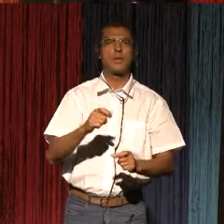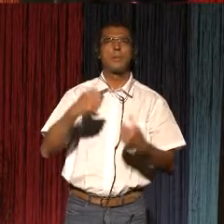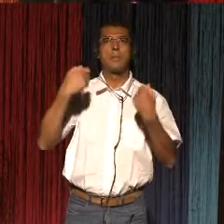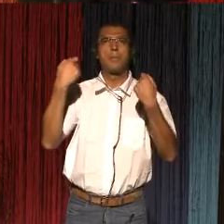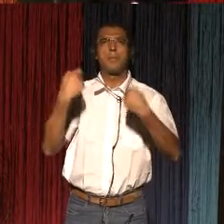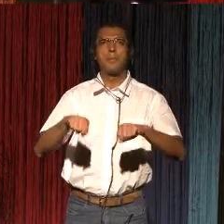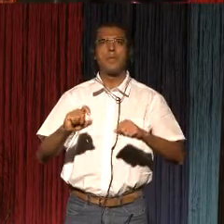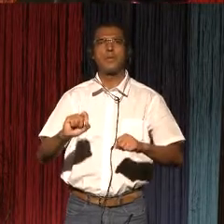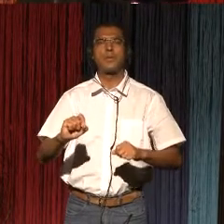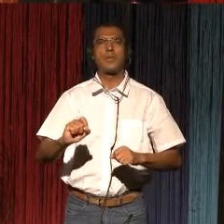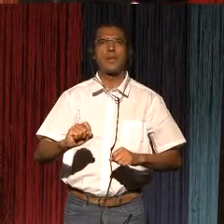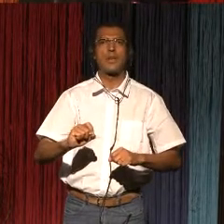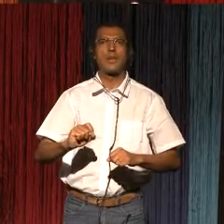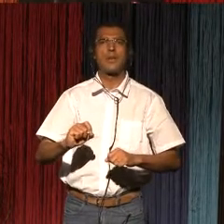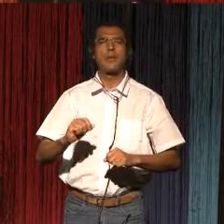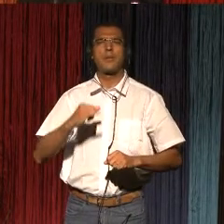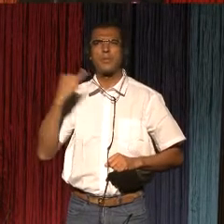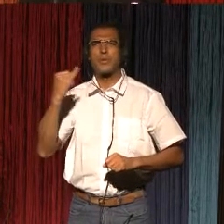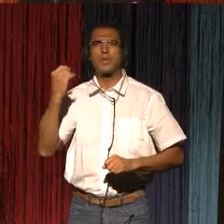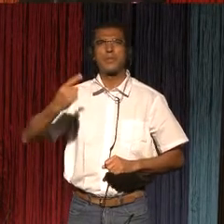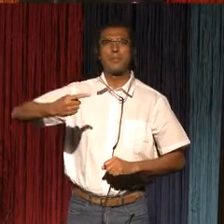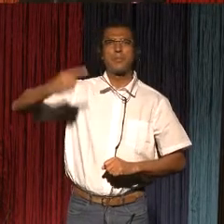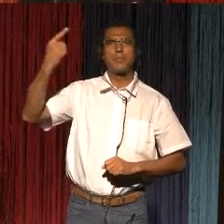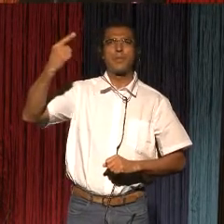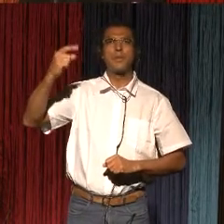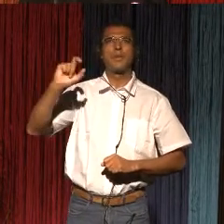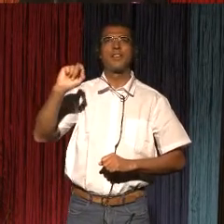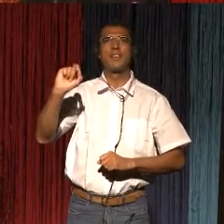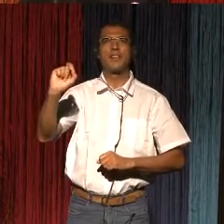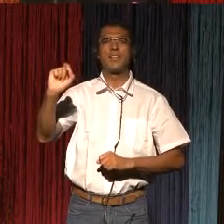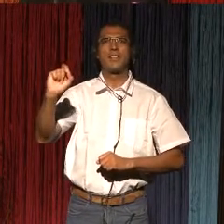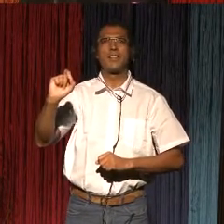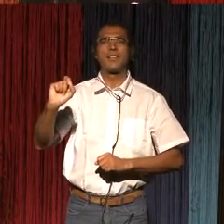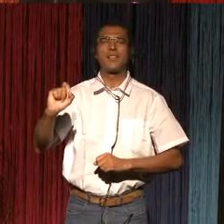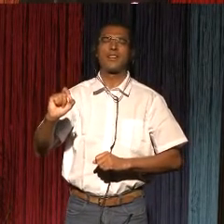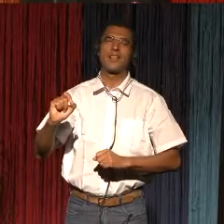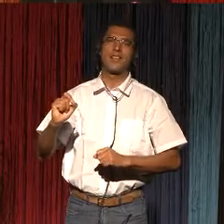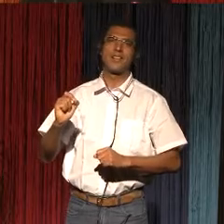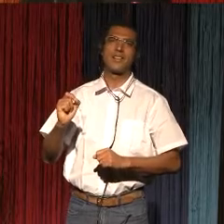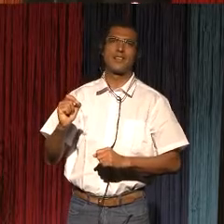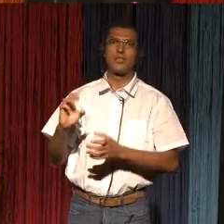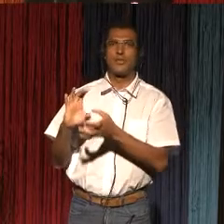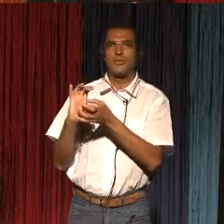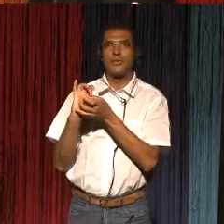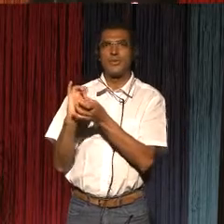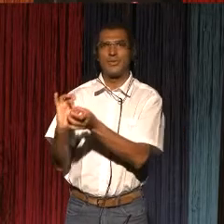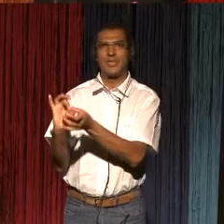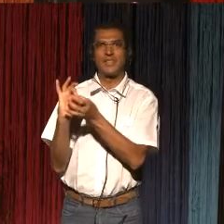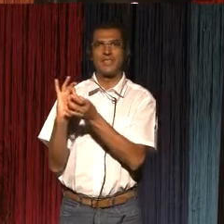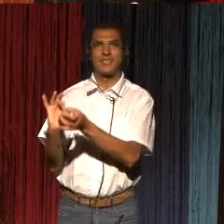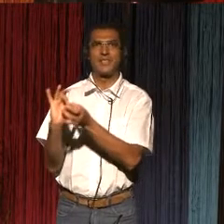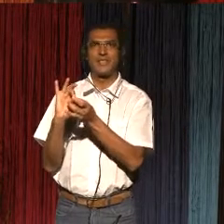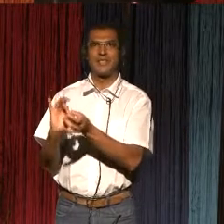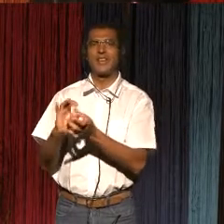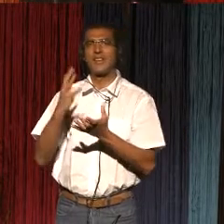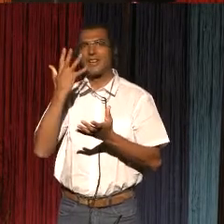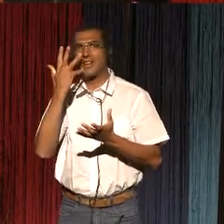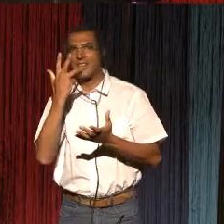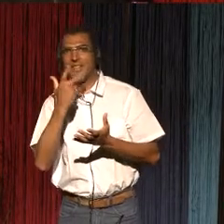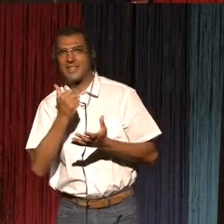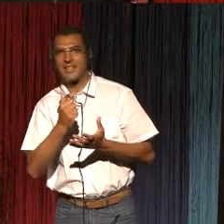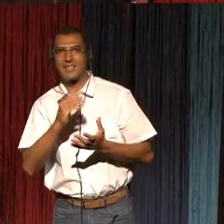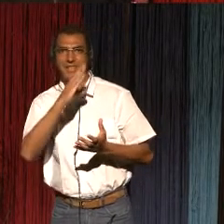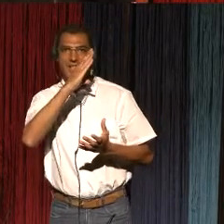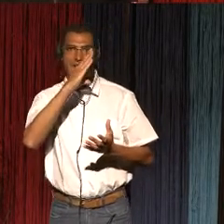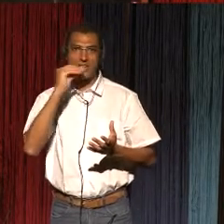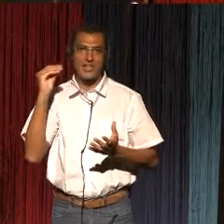no que tinha mais importância. O que tinha mais importância era o relacionamento entre o adulto e a criança. Se a criança sentia